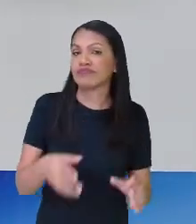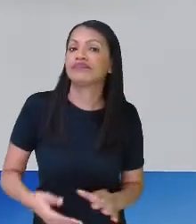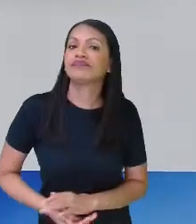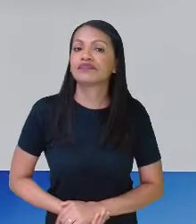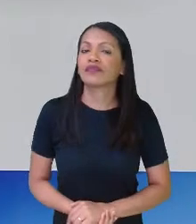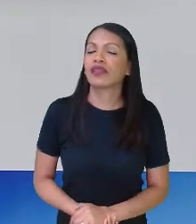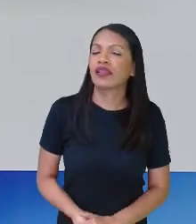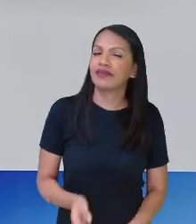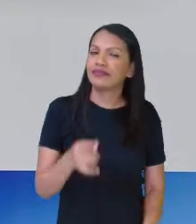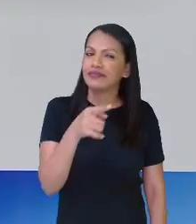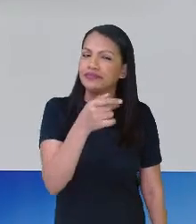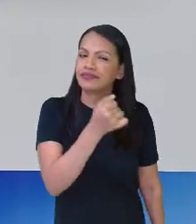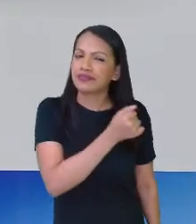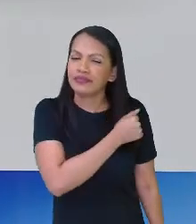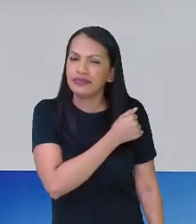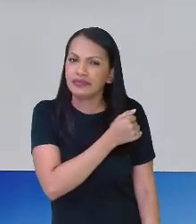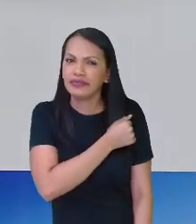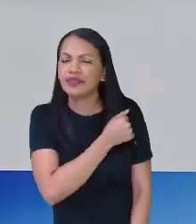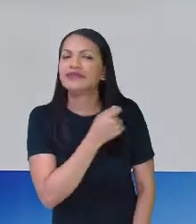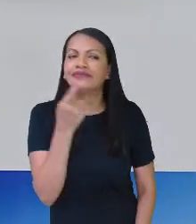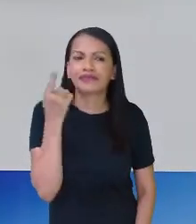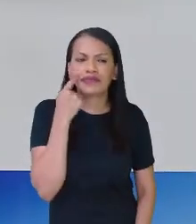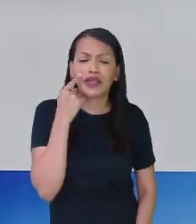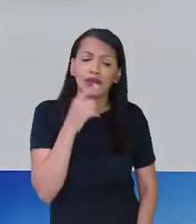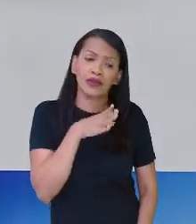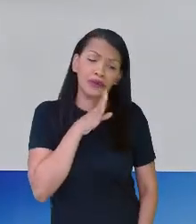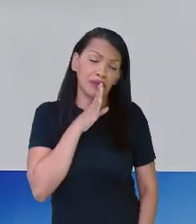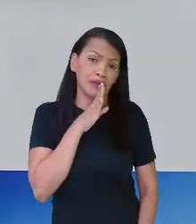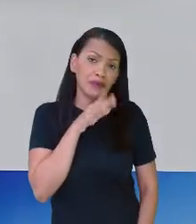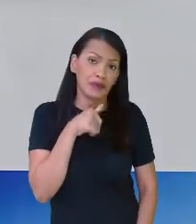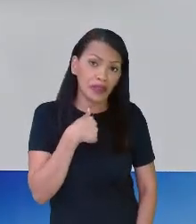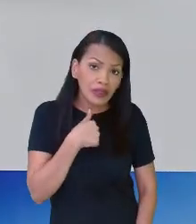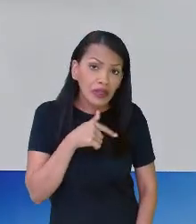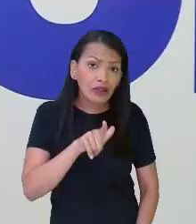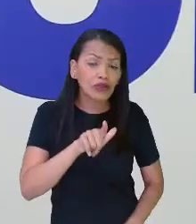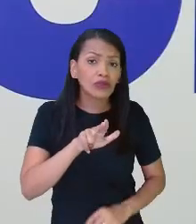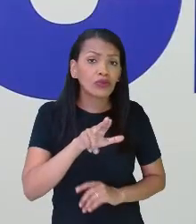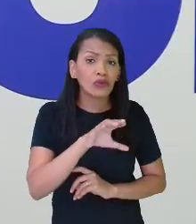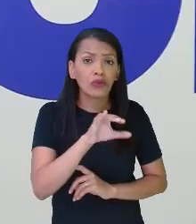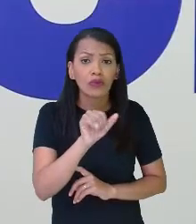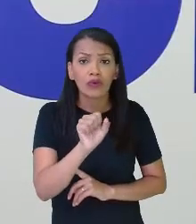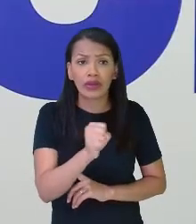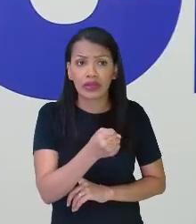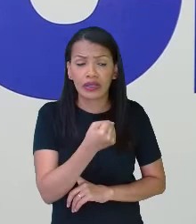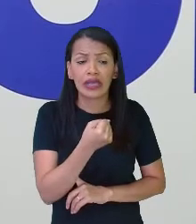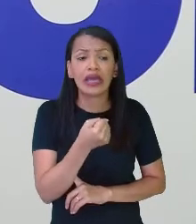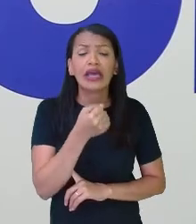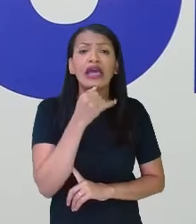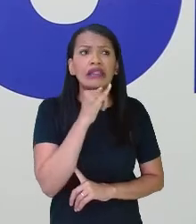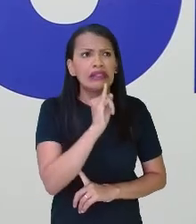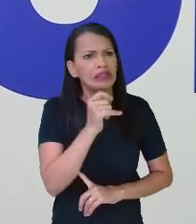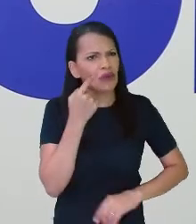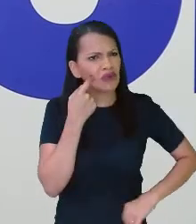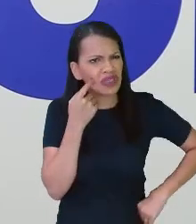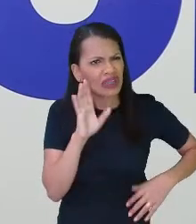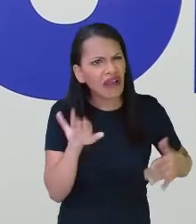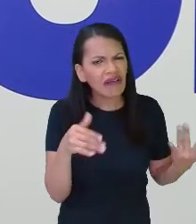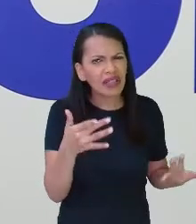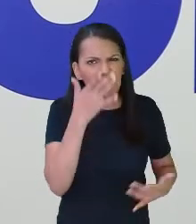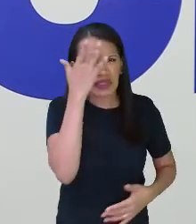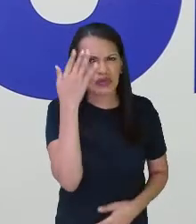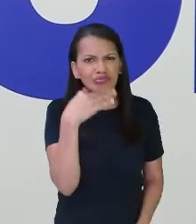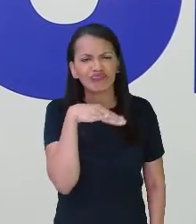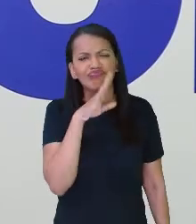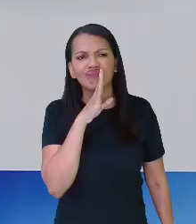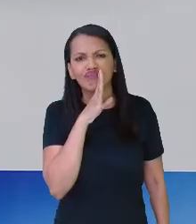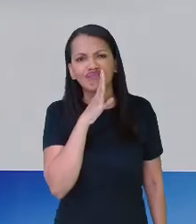Eles Peguei estão você. realmente, né, professora Sinara, calados. Inclusive, Pois até é. o Lucas está aqui estranhando, dizendo que está todo mundo muito quietinho. Pois